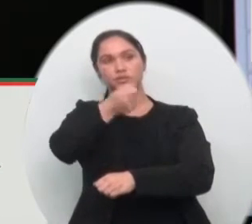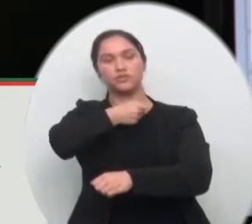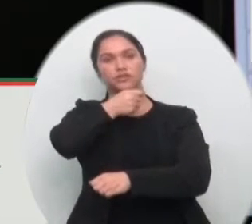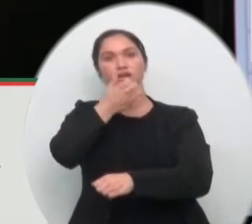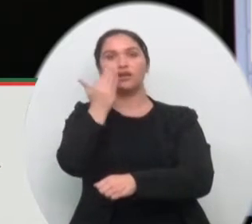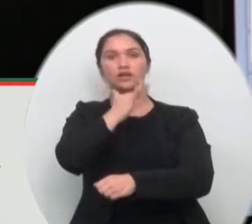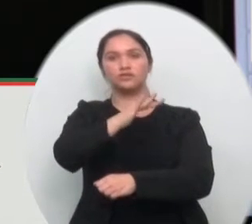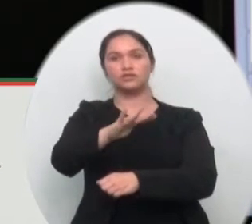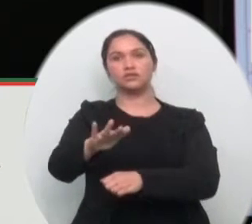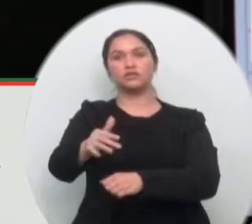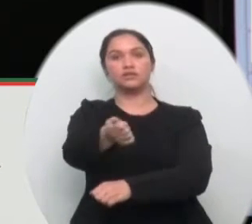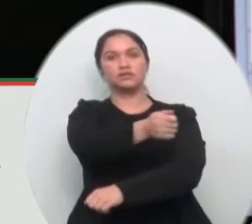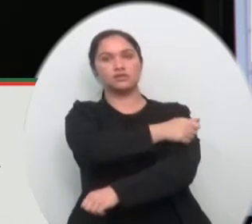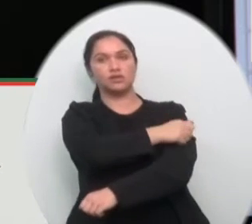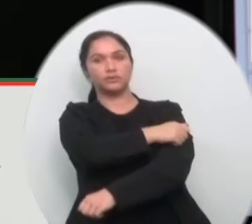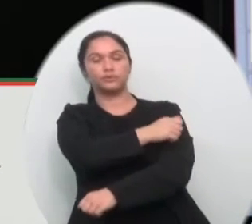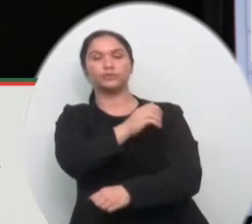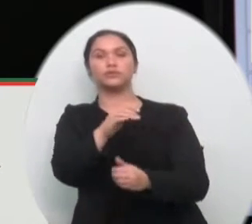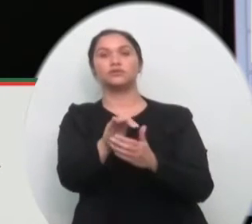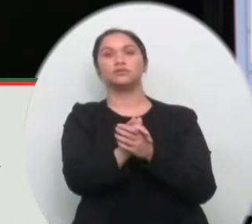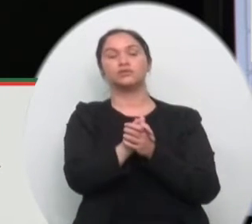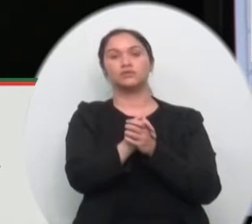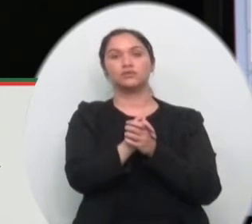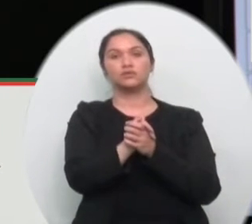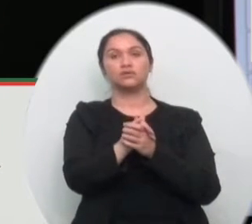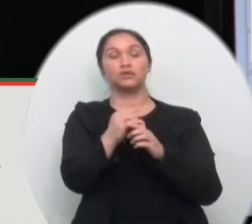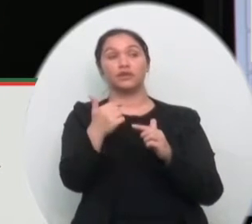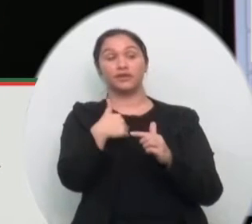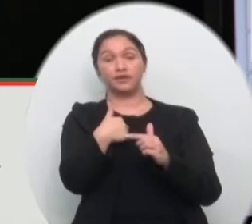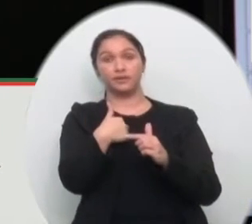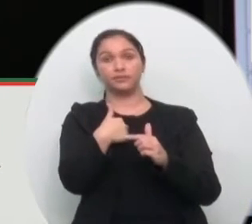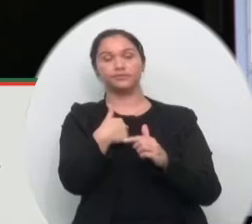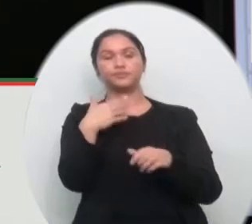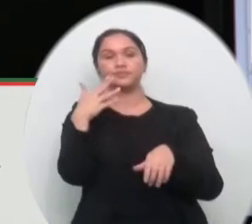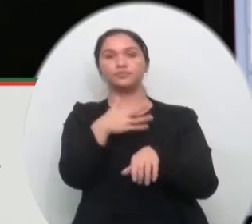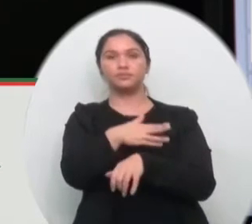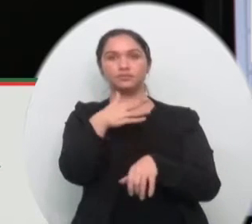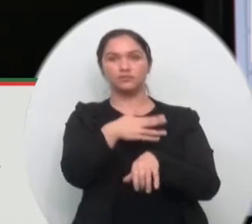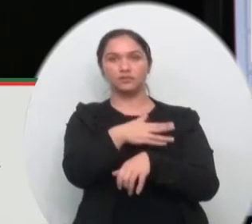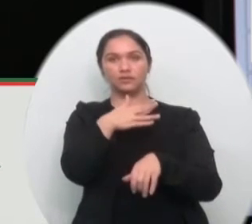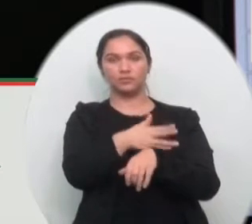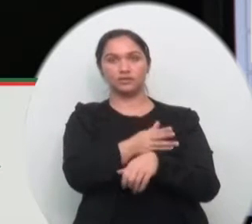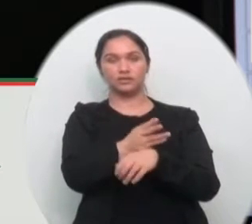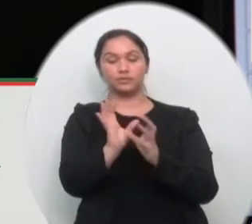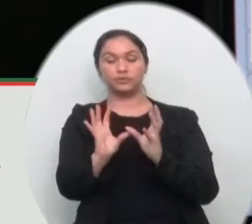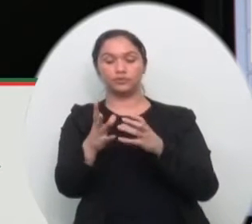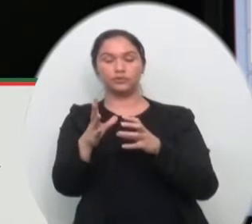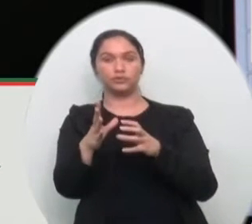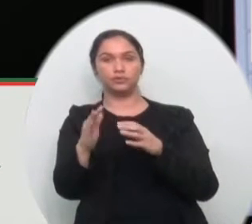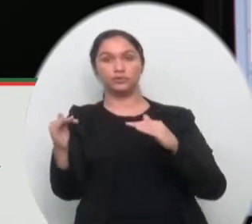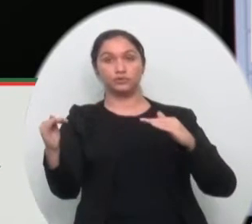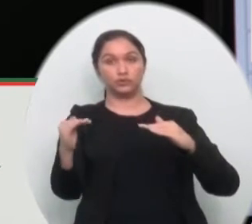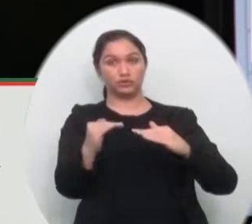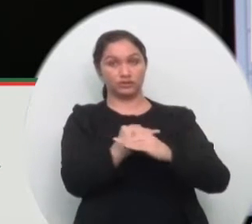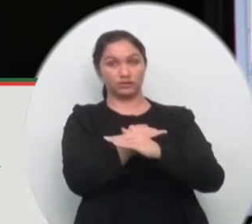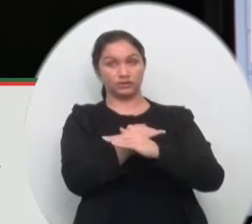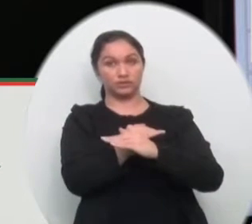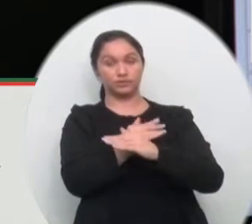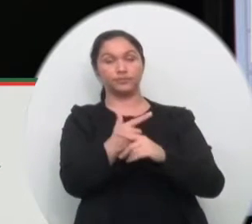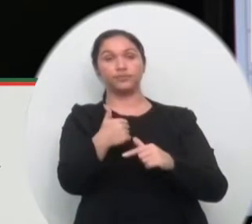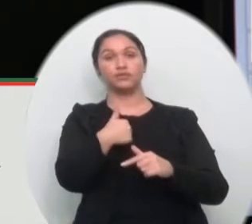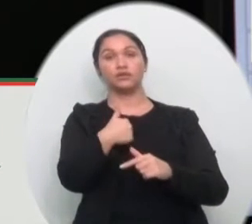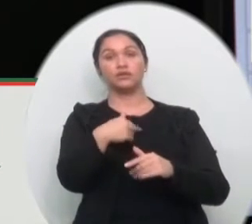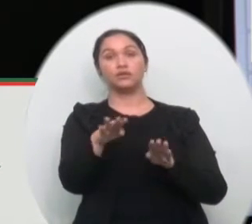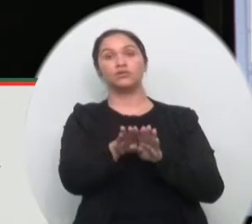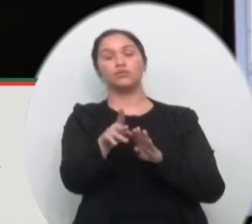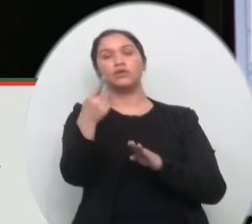elas reclamam muito, né? Eu digo isso porque volta e meia, como eu faço parte do Conselho de Trânsito, dos ônibus principalmente, eu também volta e